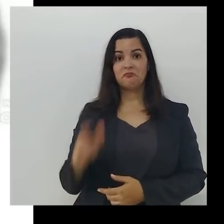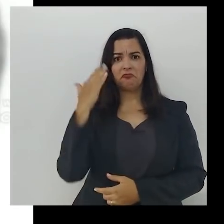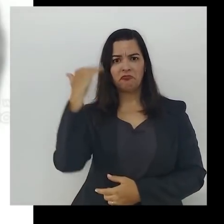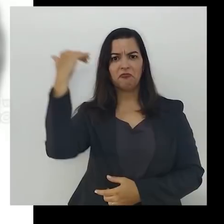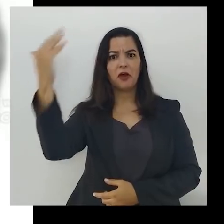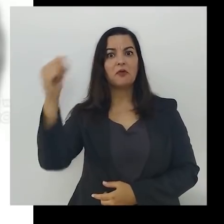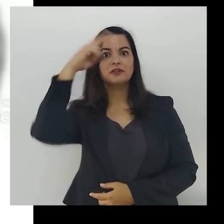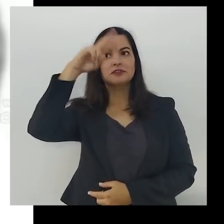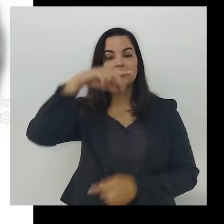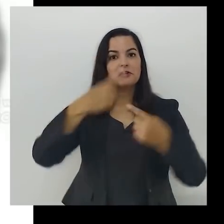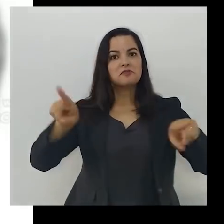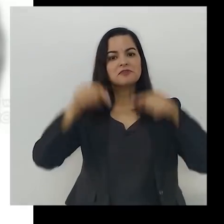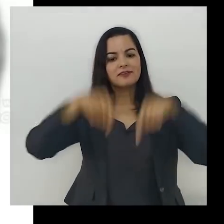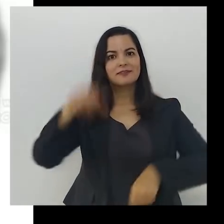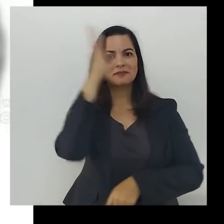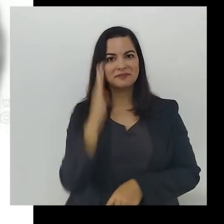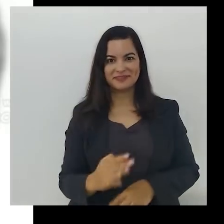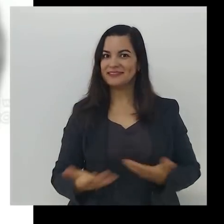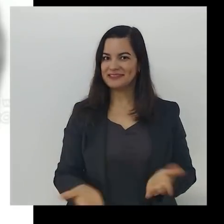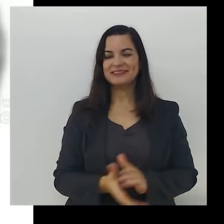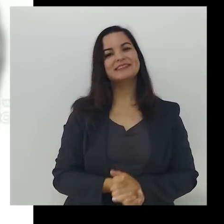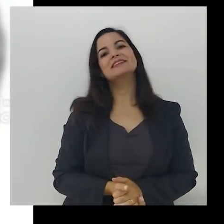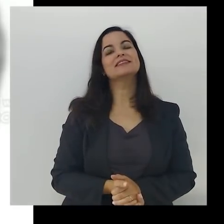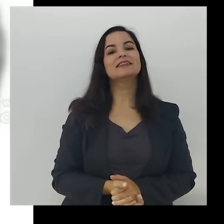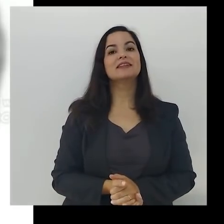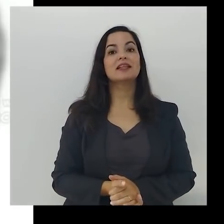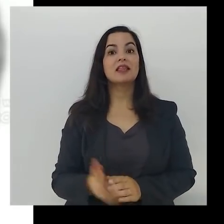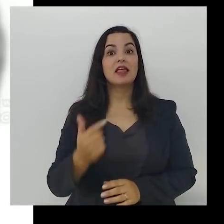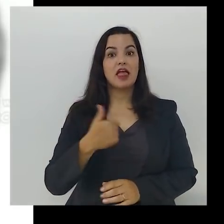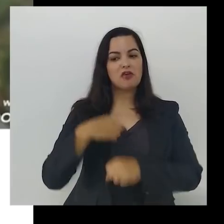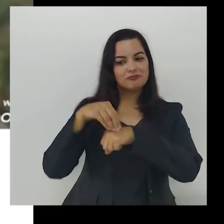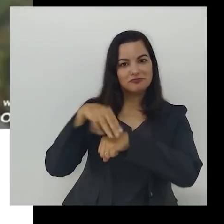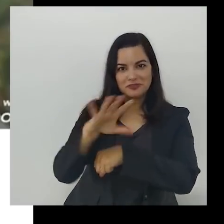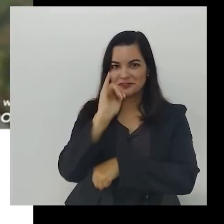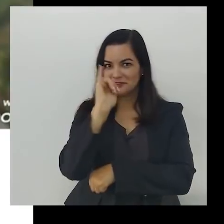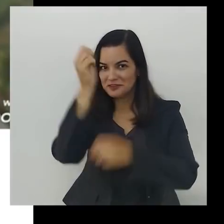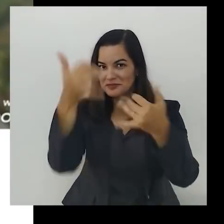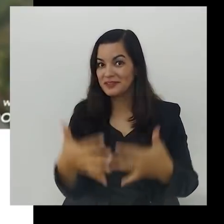importantes da história da música brasileira. A Pro vai dar uma dica.